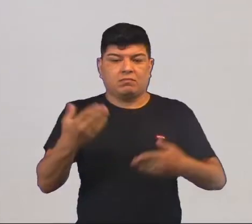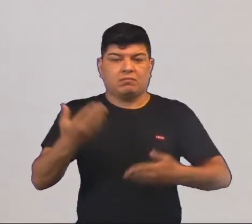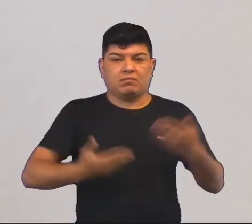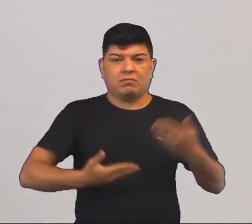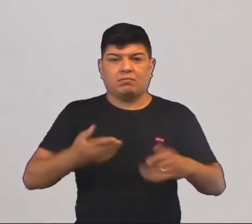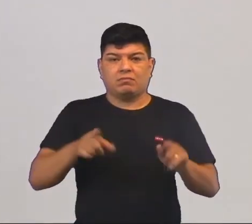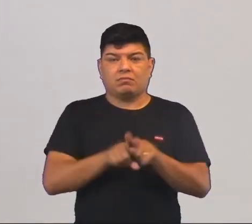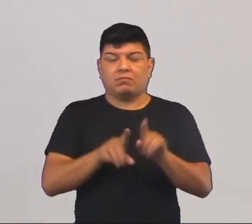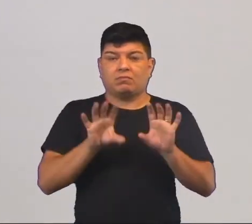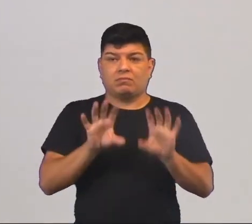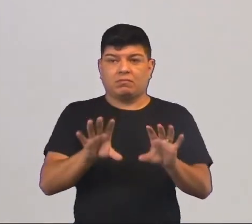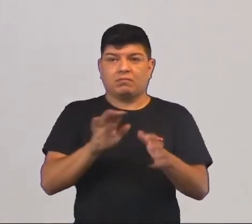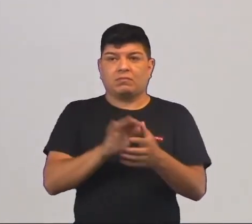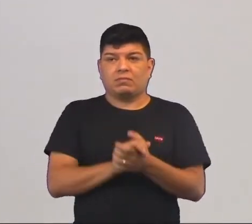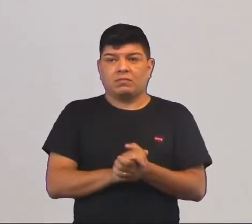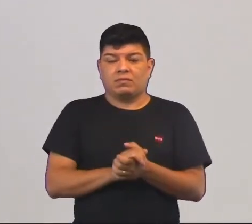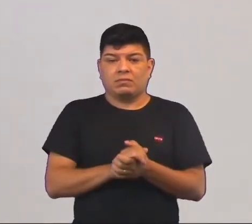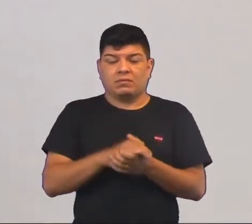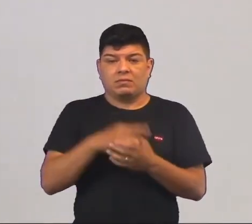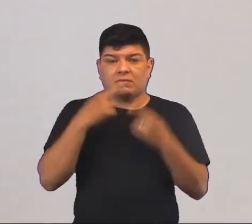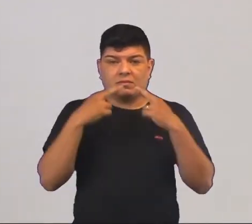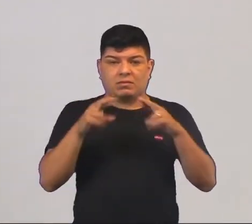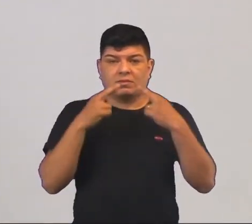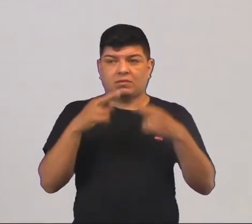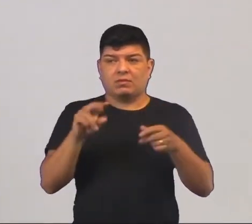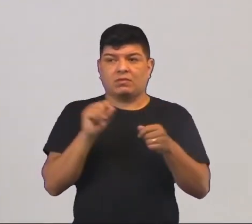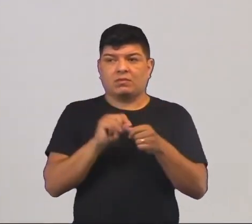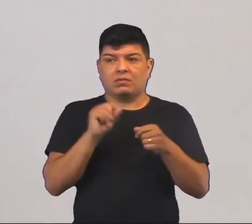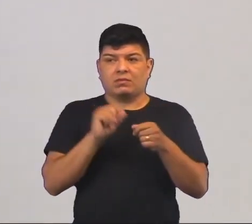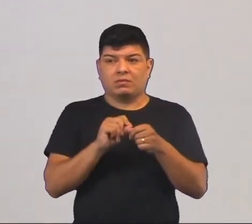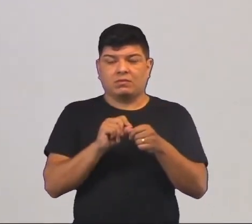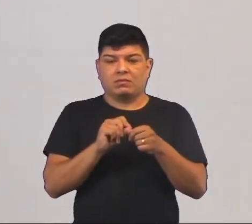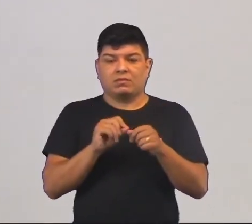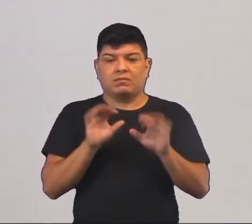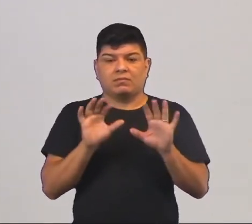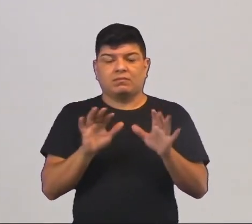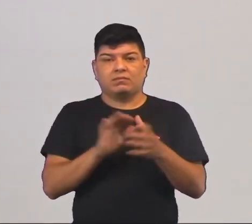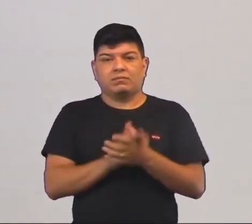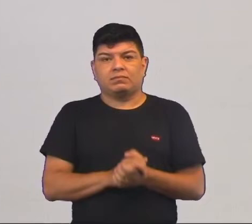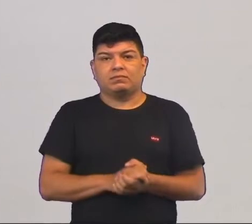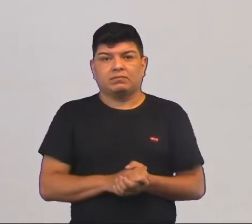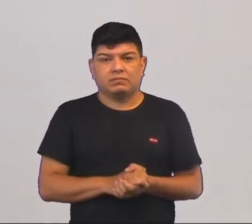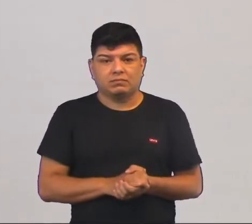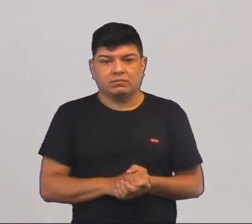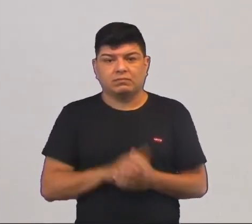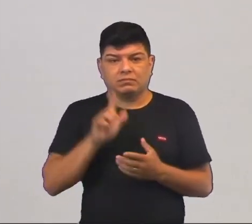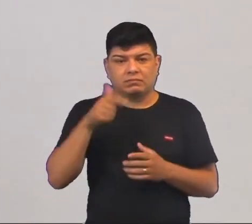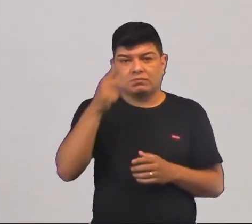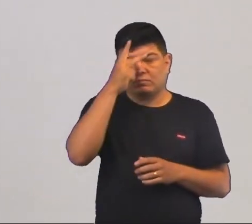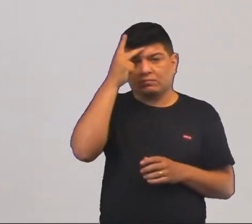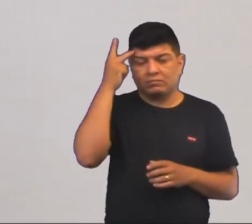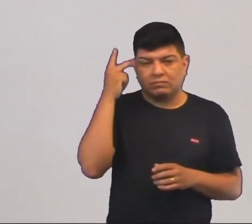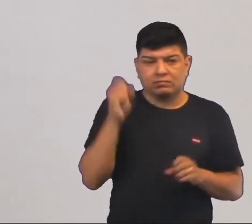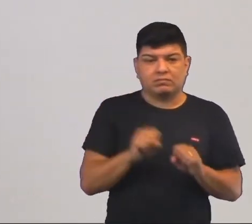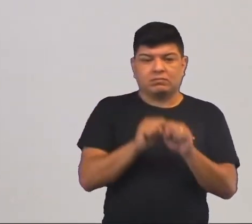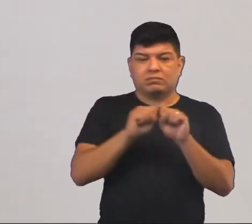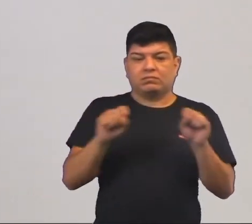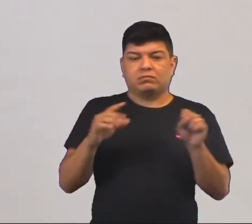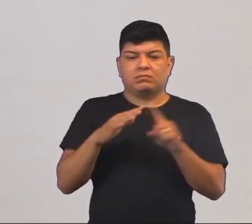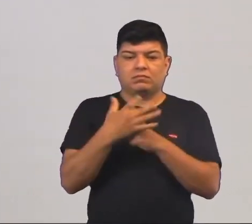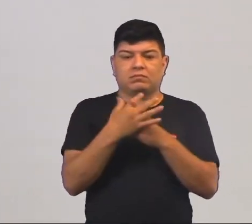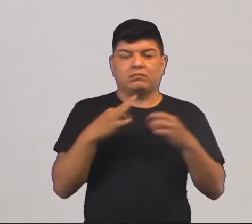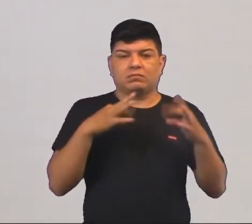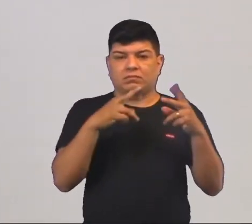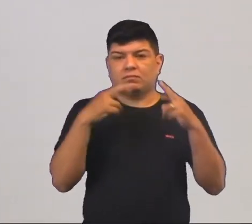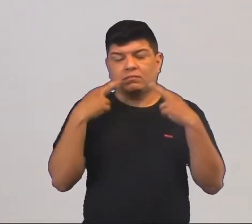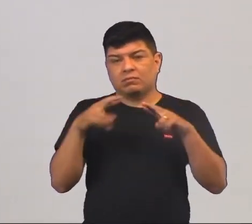serviços. Obviamente, né, a crítica é feita por, né, opositores ao sistema socialista, então nem